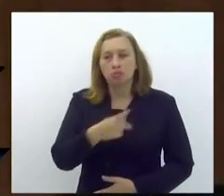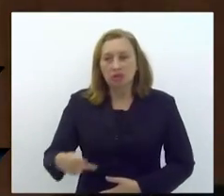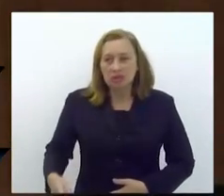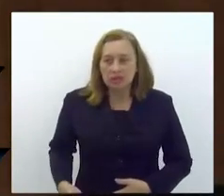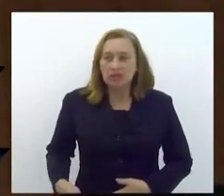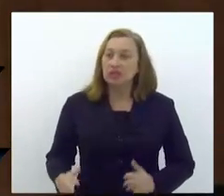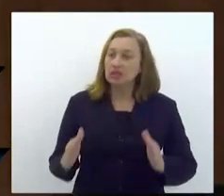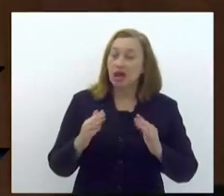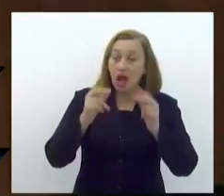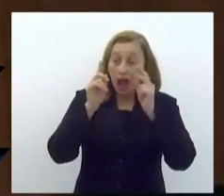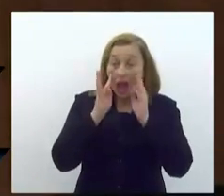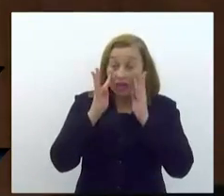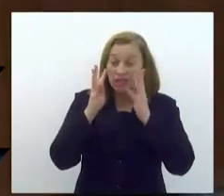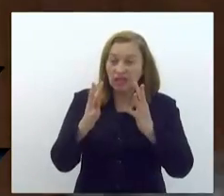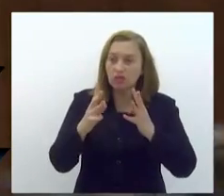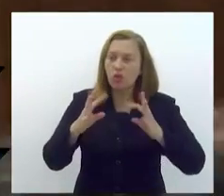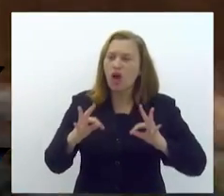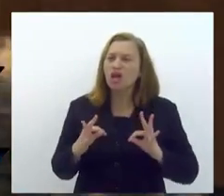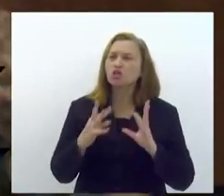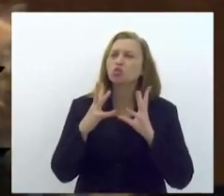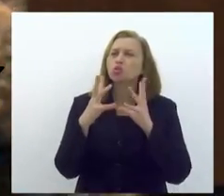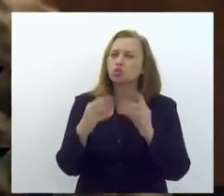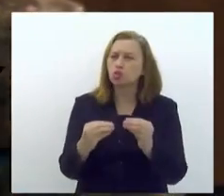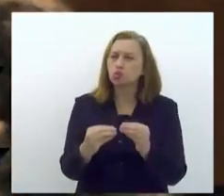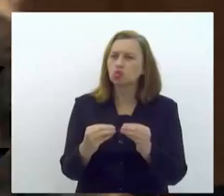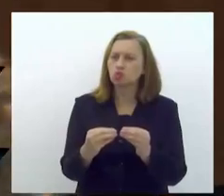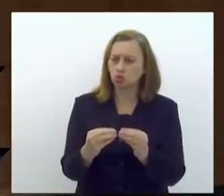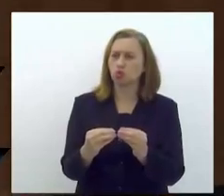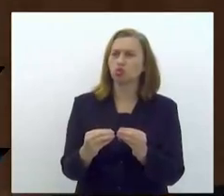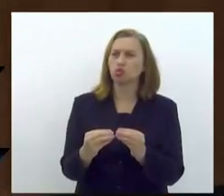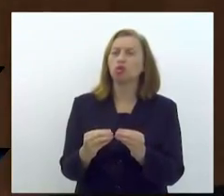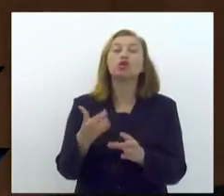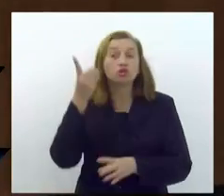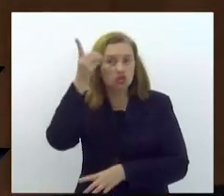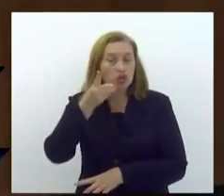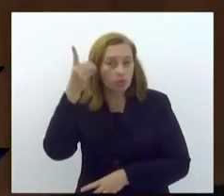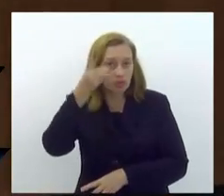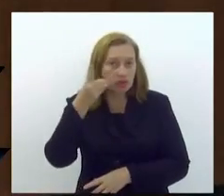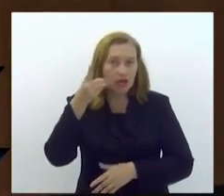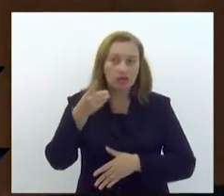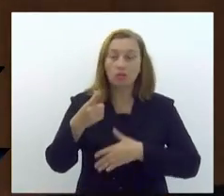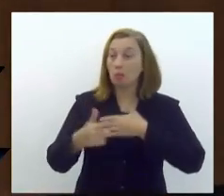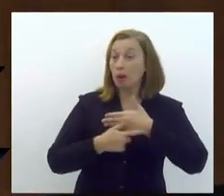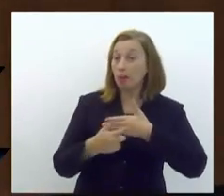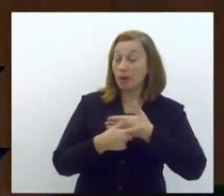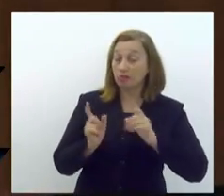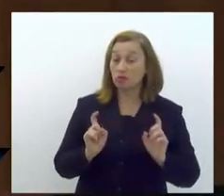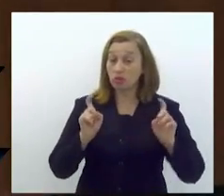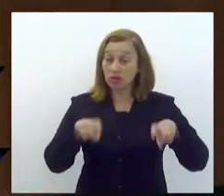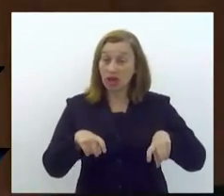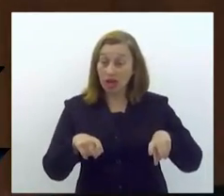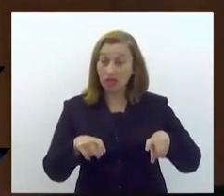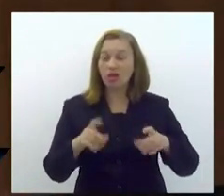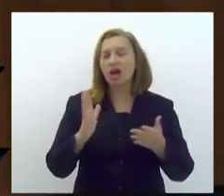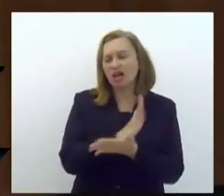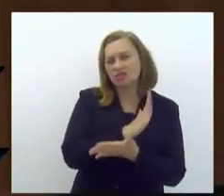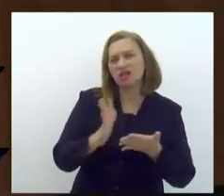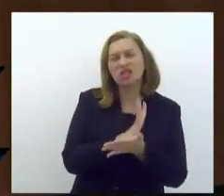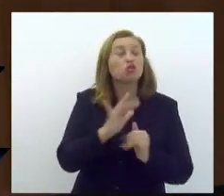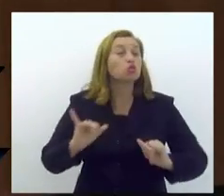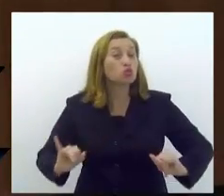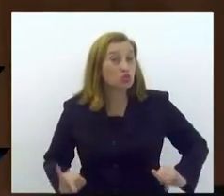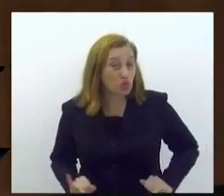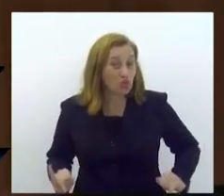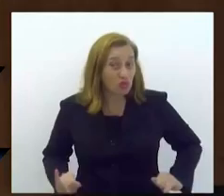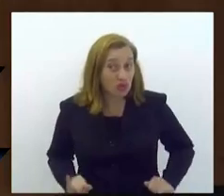casa atenta ao que os deputados estão no Exercício seu mandato muitas das vezes sofrendo